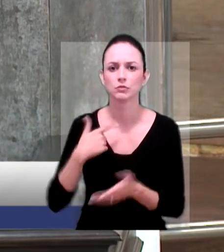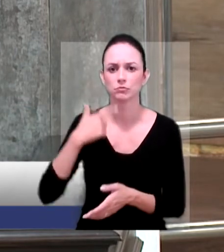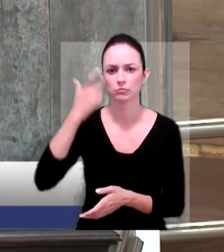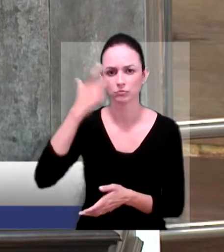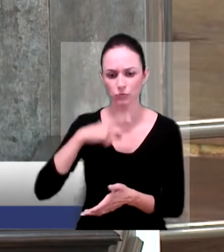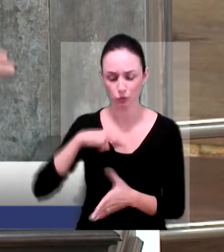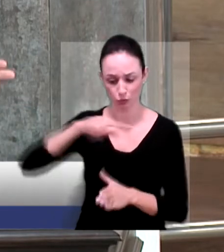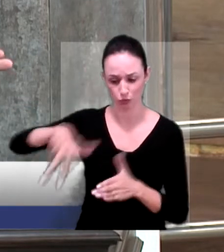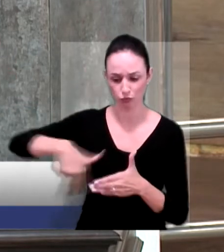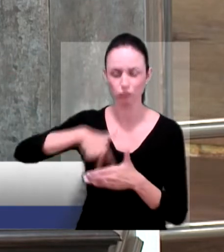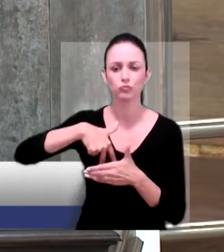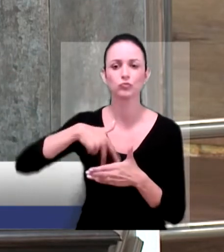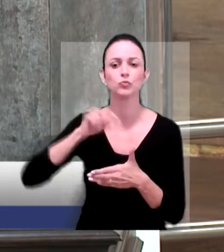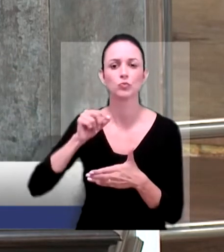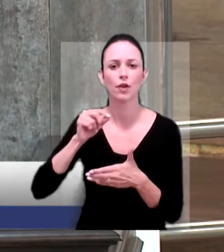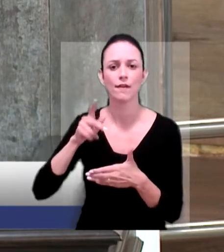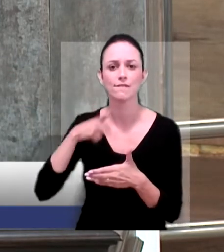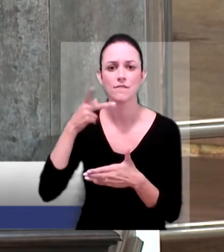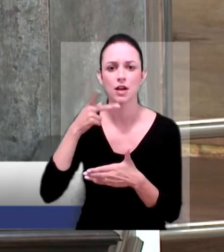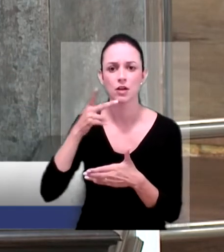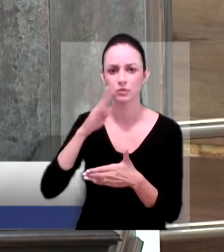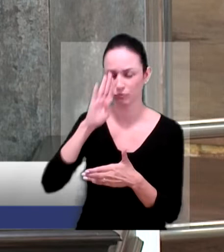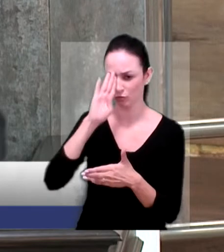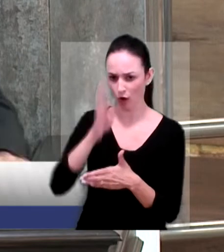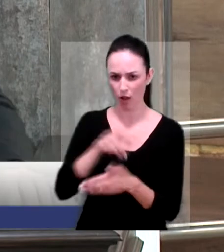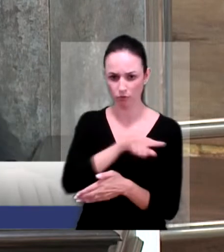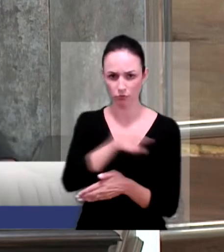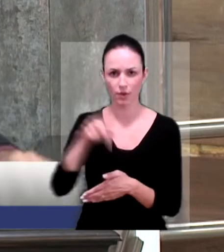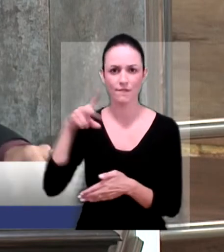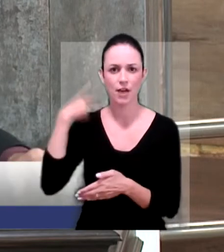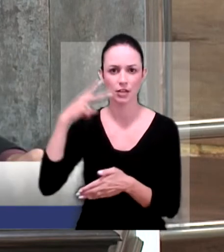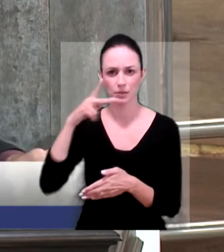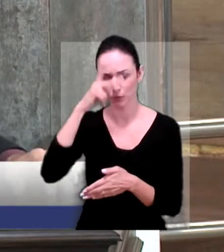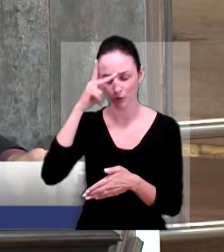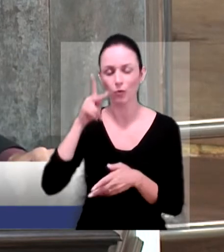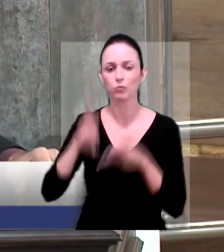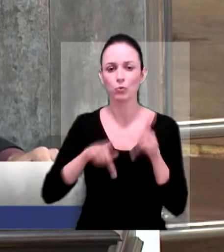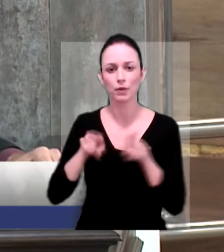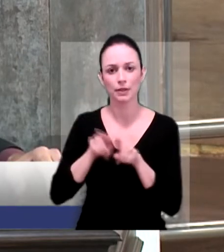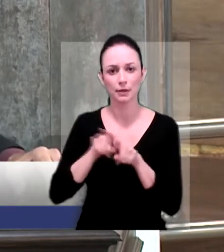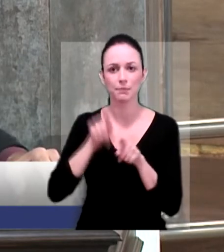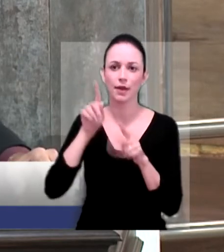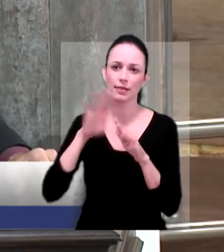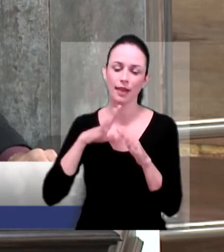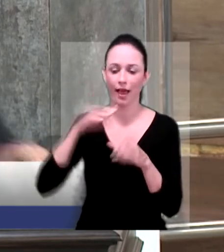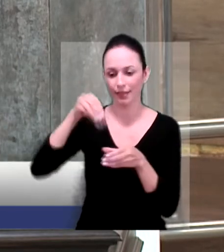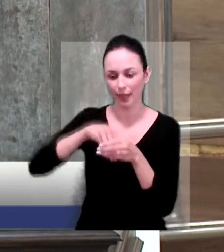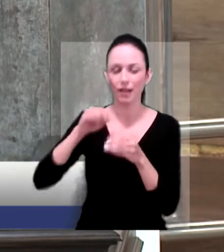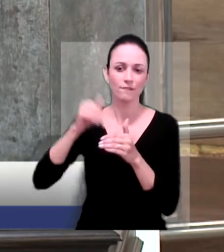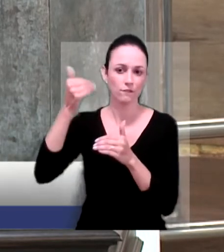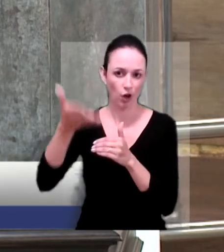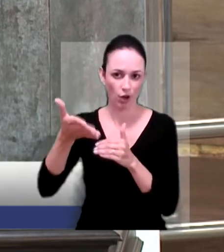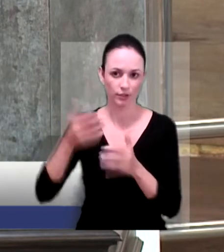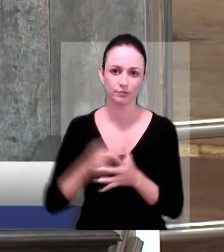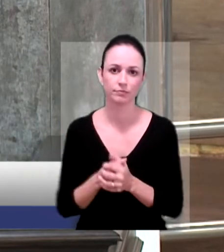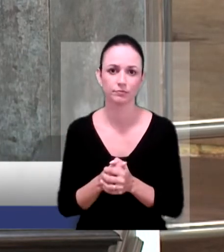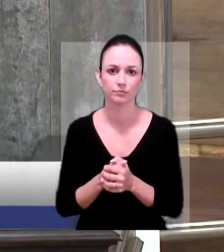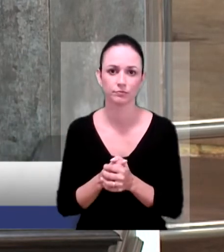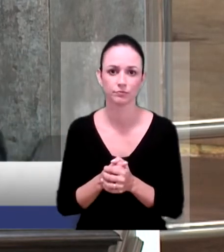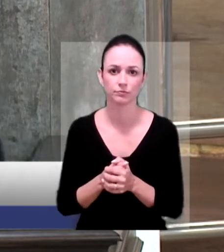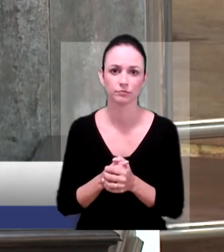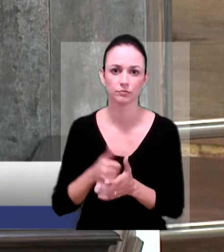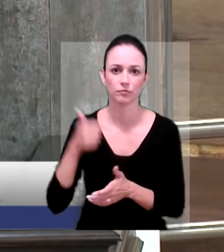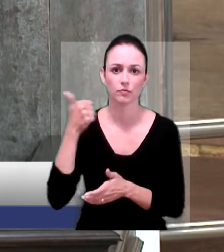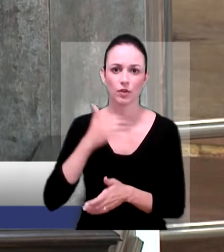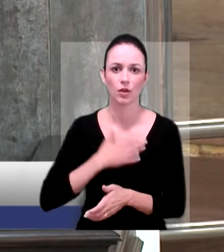poder falar diretamente com os vereadores, com o público que aqui está lá fora e com você que está aqui dentro. 11 de agosto de 2010, foi o primeiro